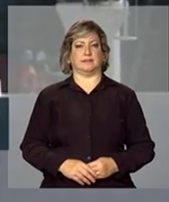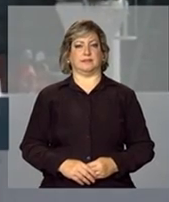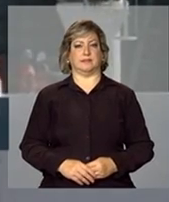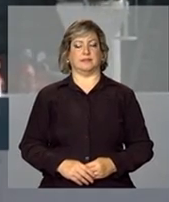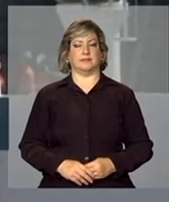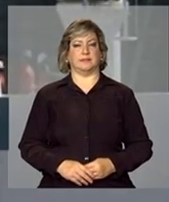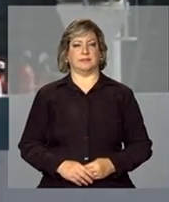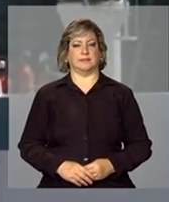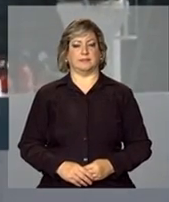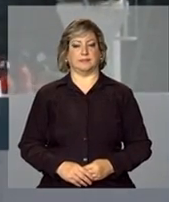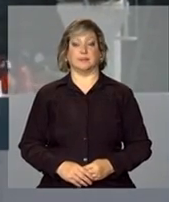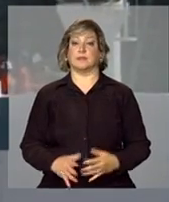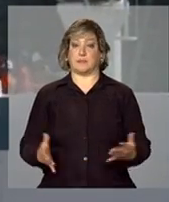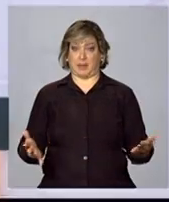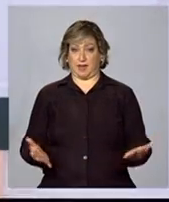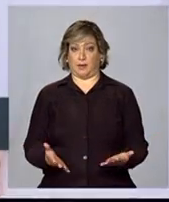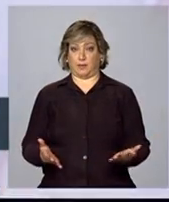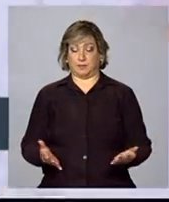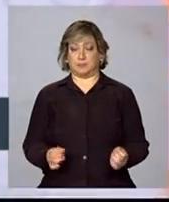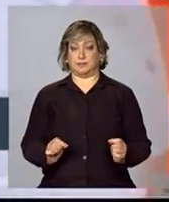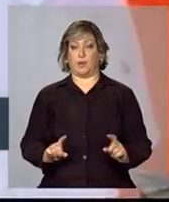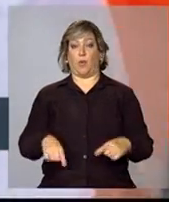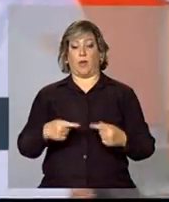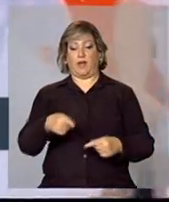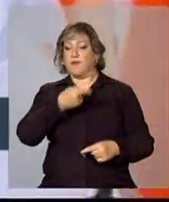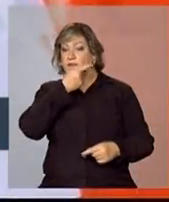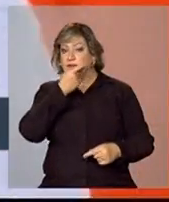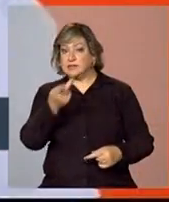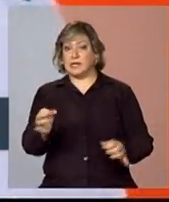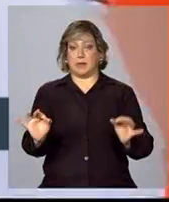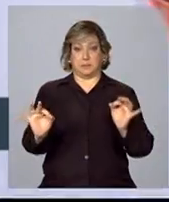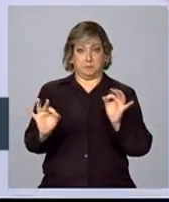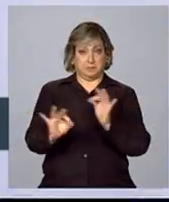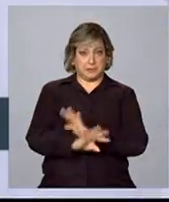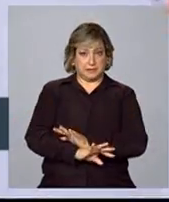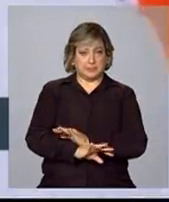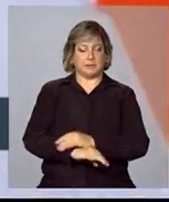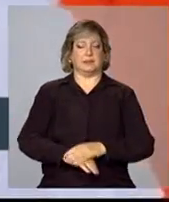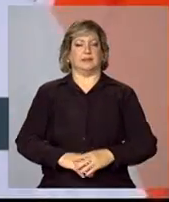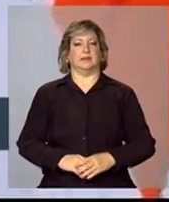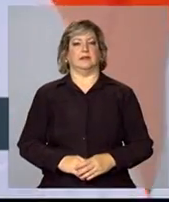Janeiro Agora após essa visita ao navio